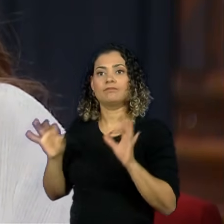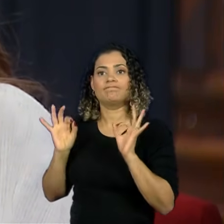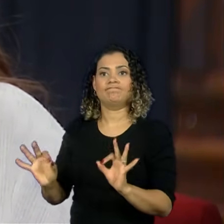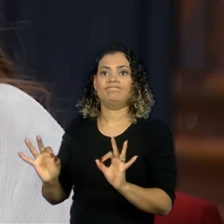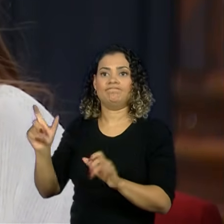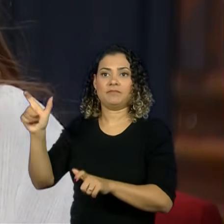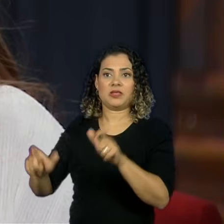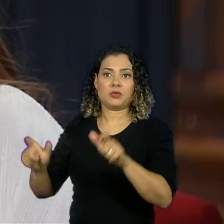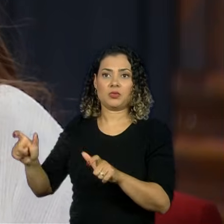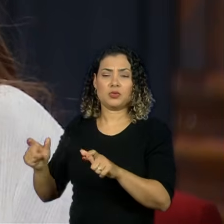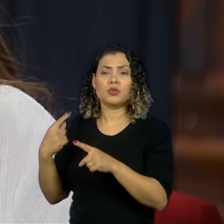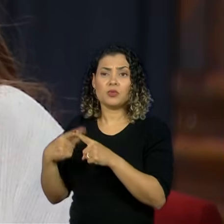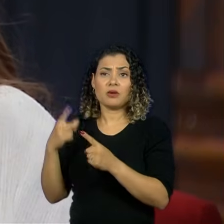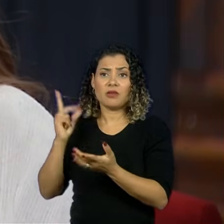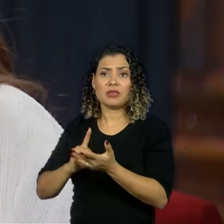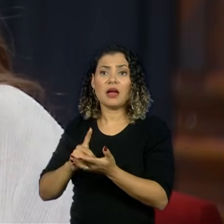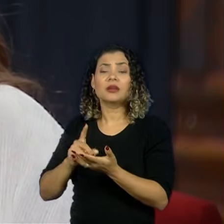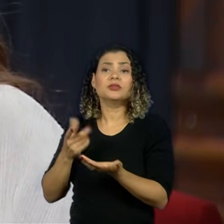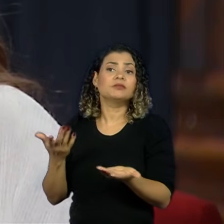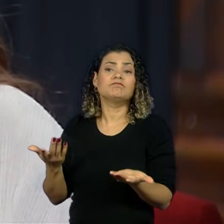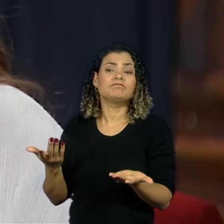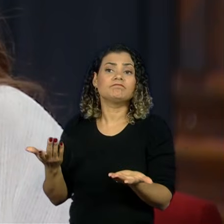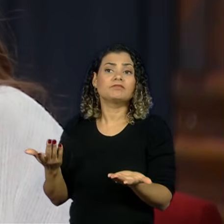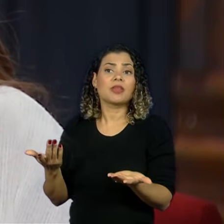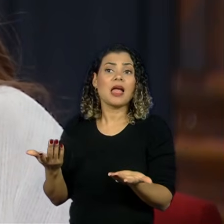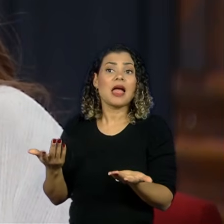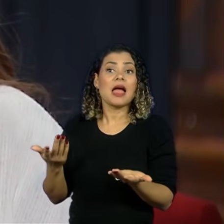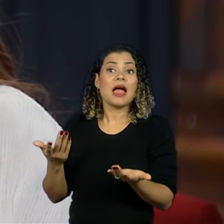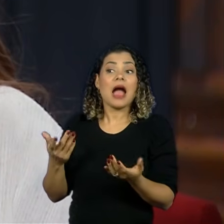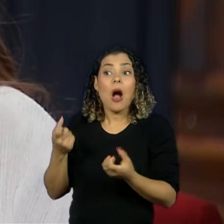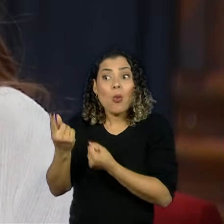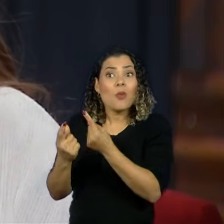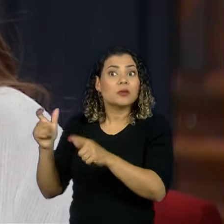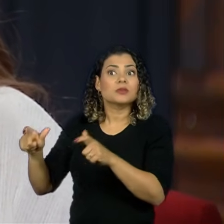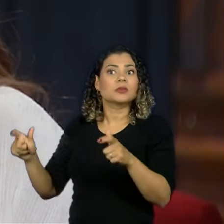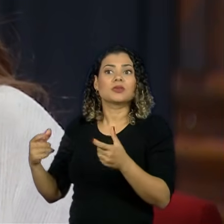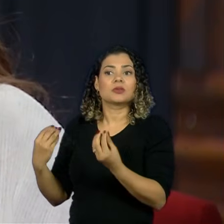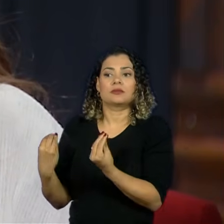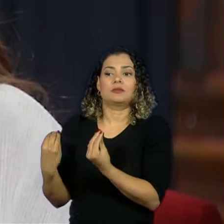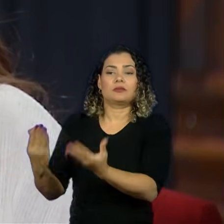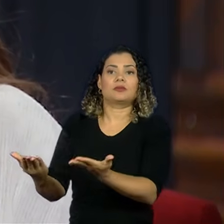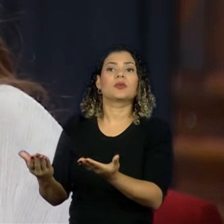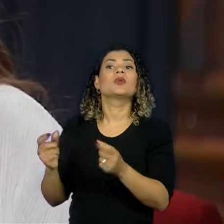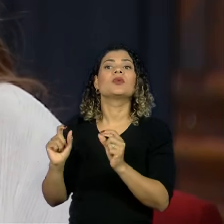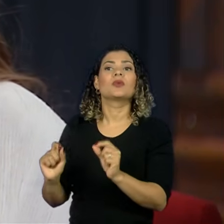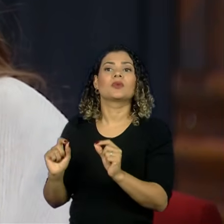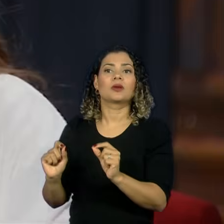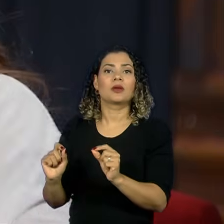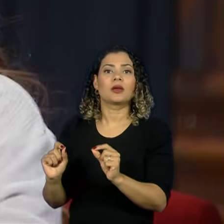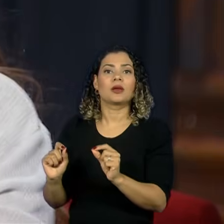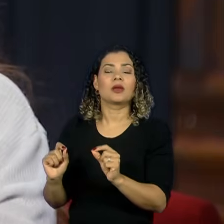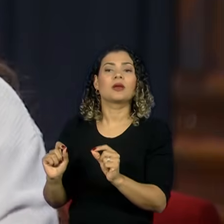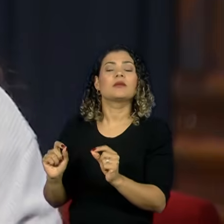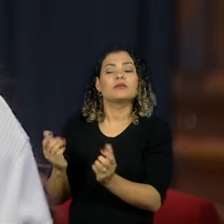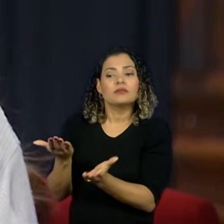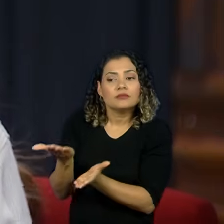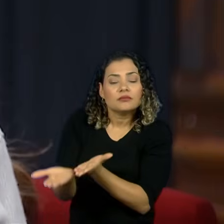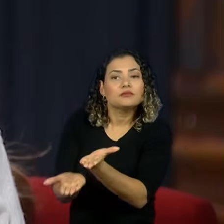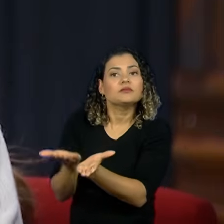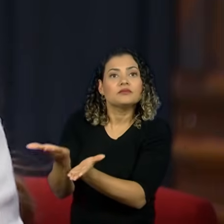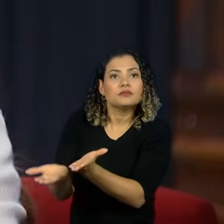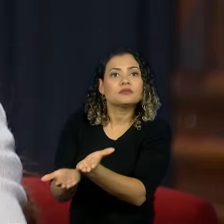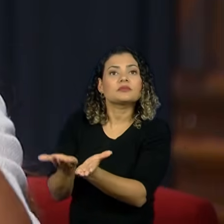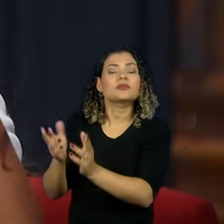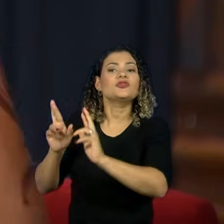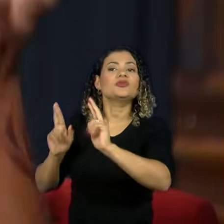Evidentemente, o acesso que essas pessoas têm não está sendo oferecido por um bônus